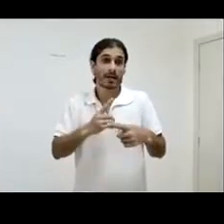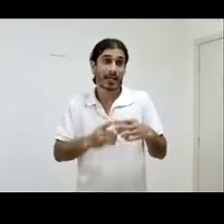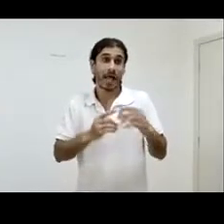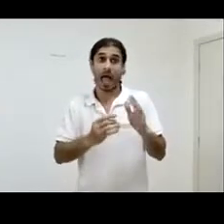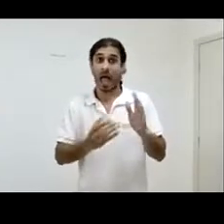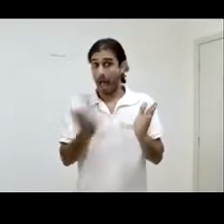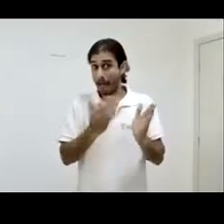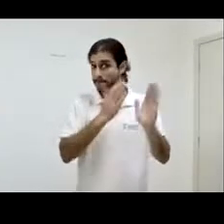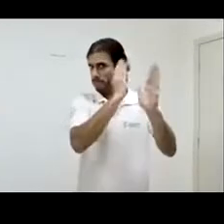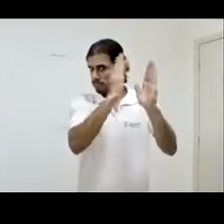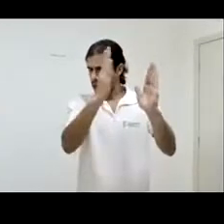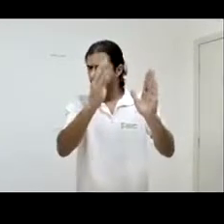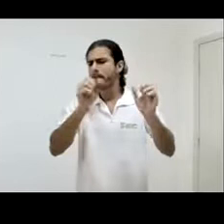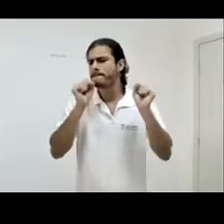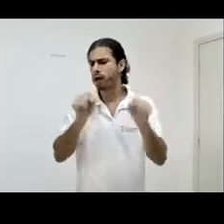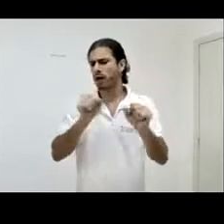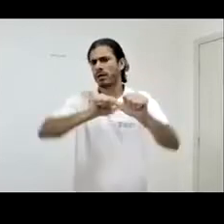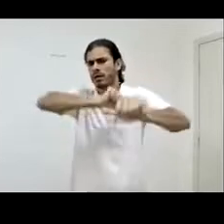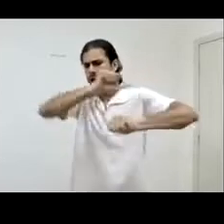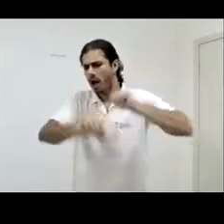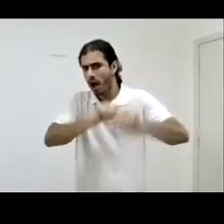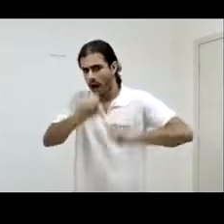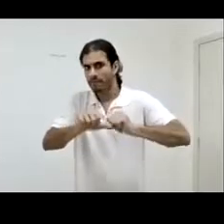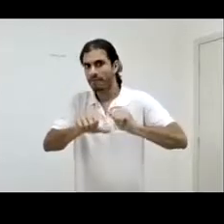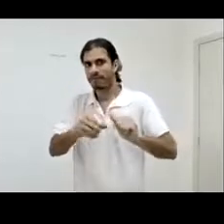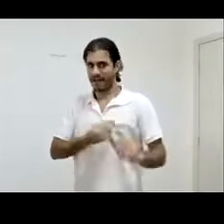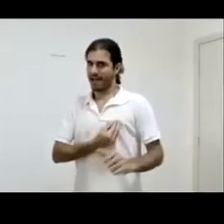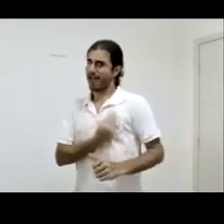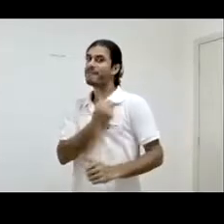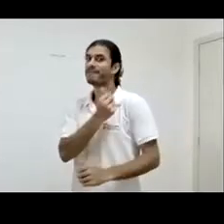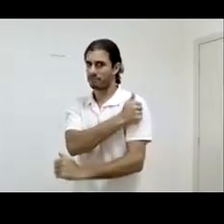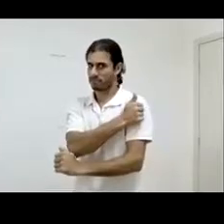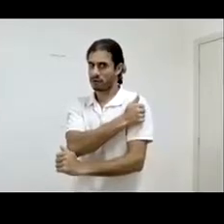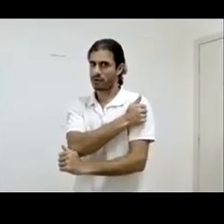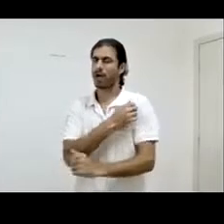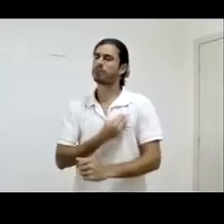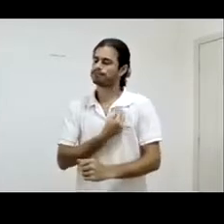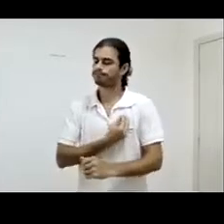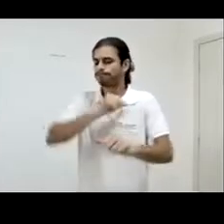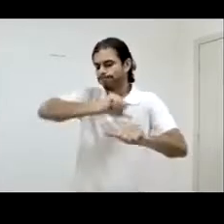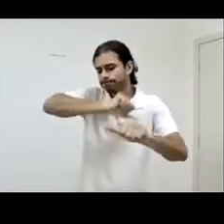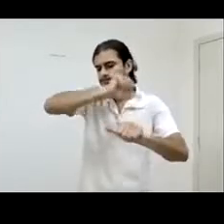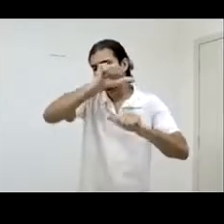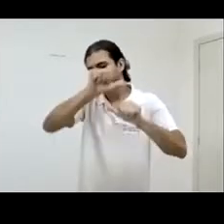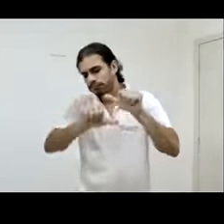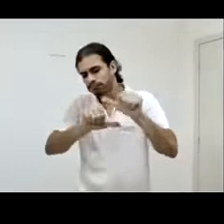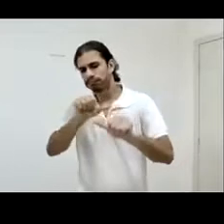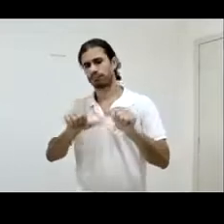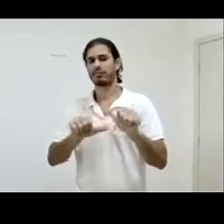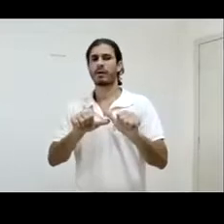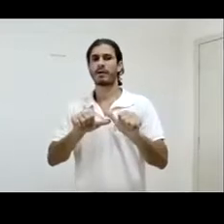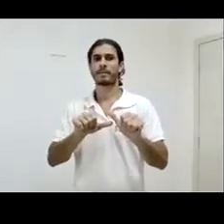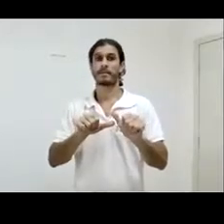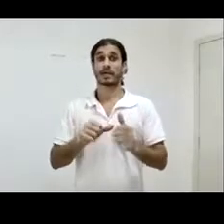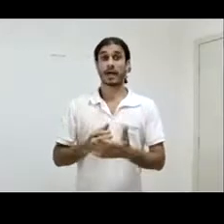desses alunos. E a empatia tem papel fundamental. Ela deve estar presente para a quebra desse paradigma e